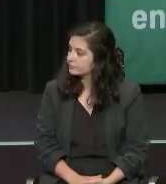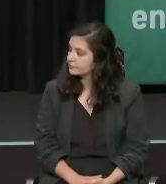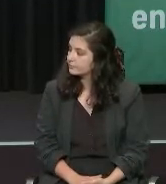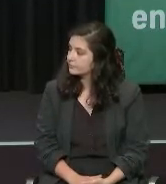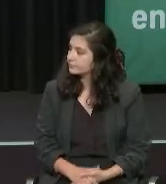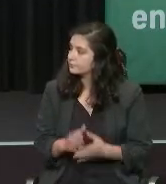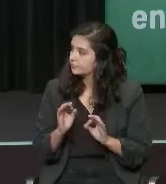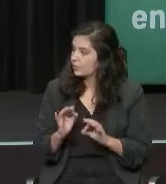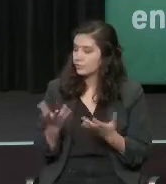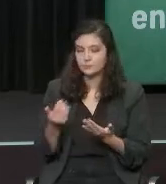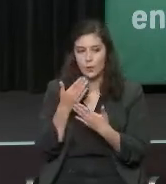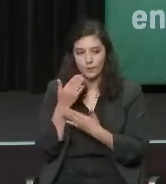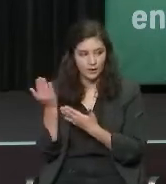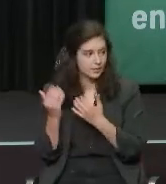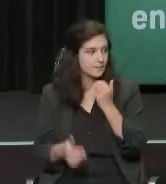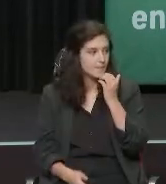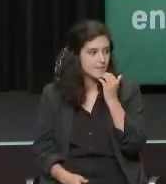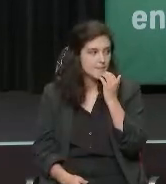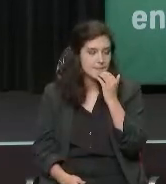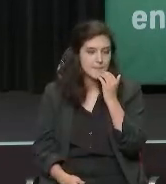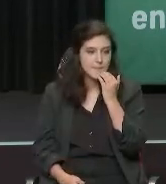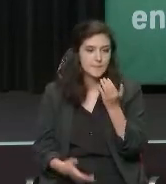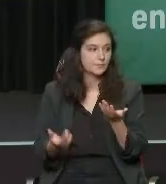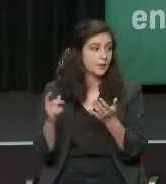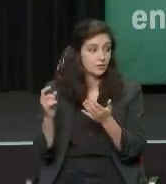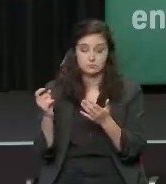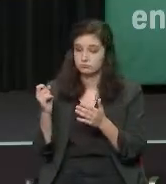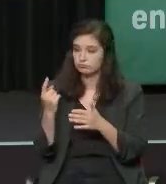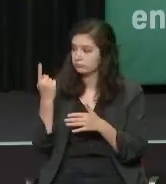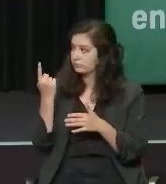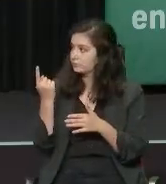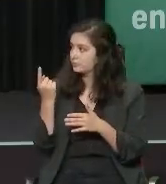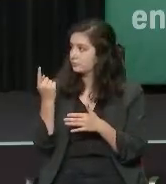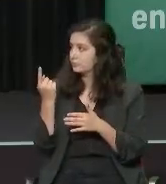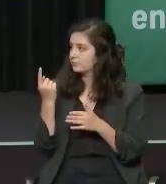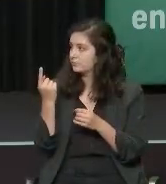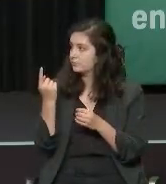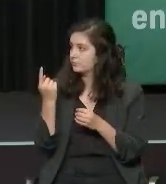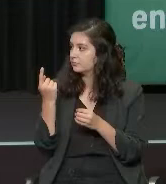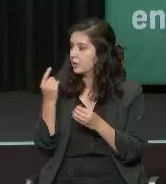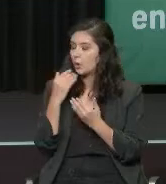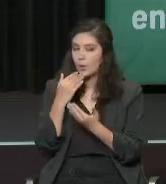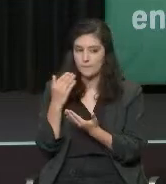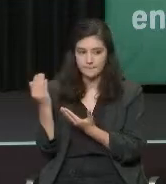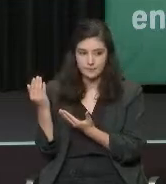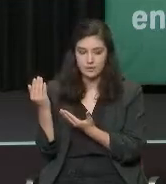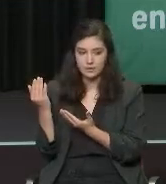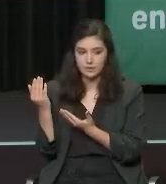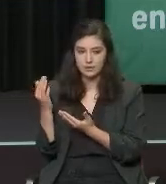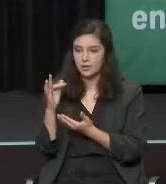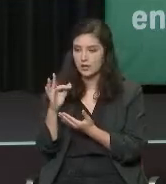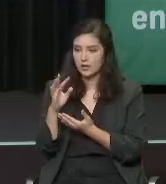Yeah. Okay, thank you. At first, let me... Em primeiro lugar, gostaria de